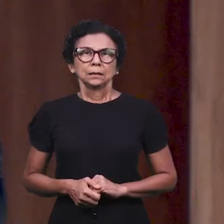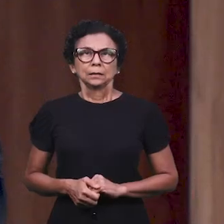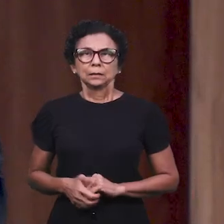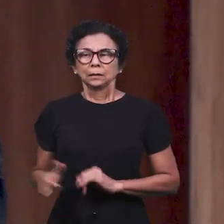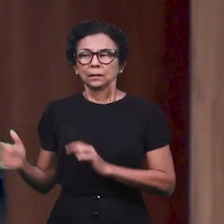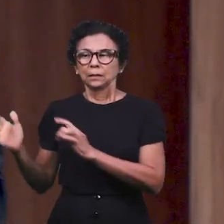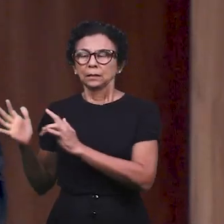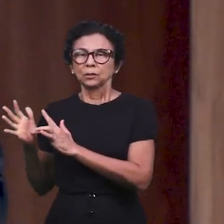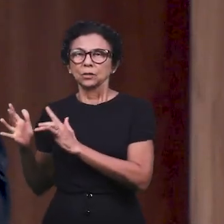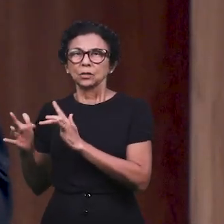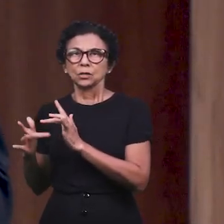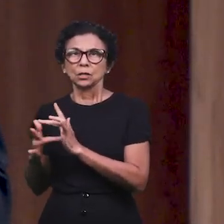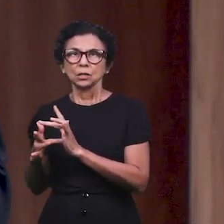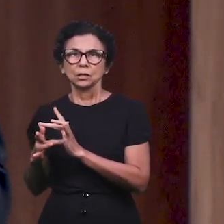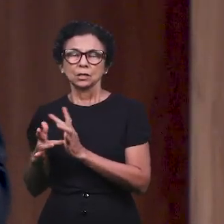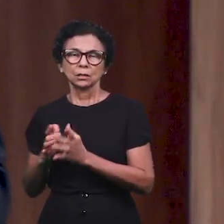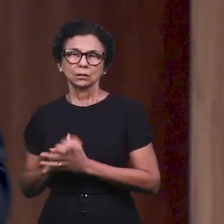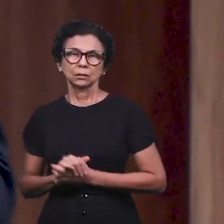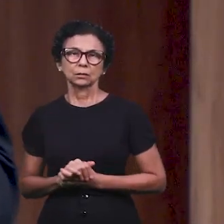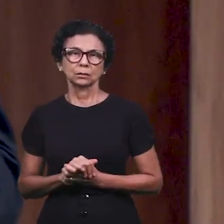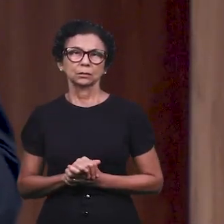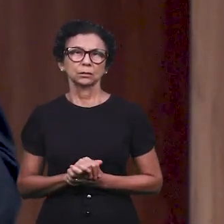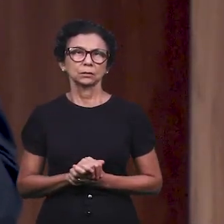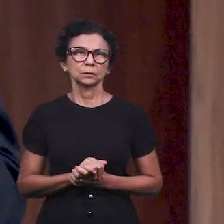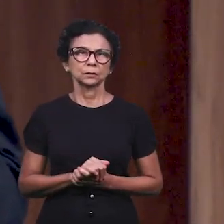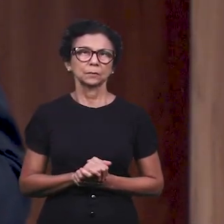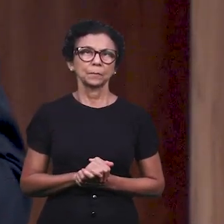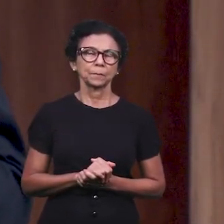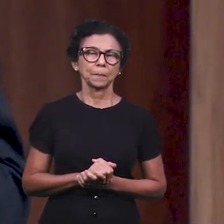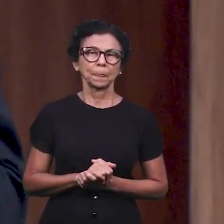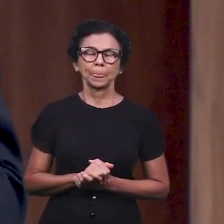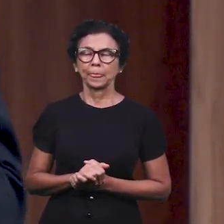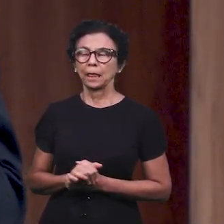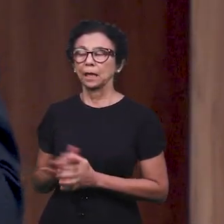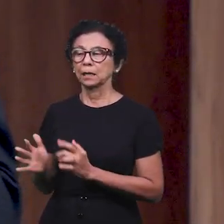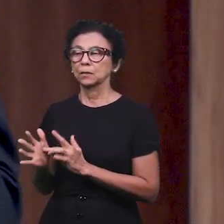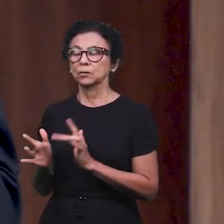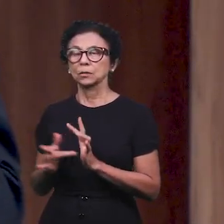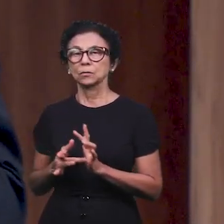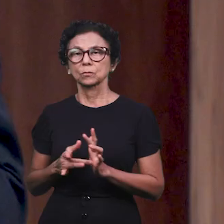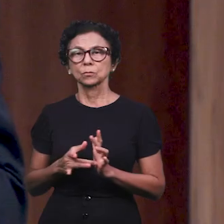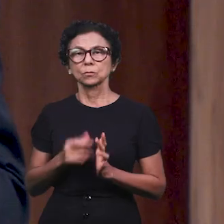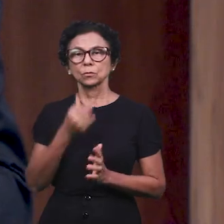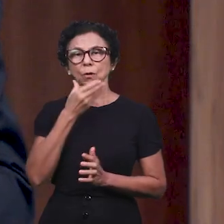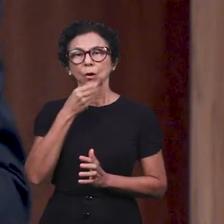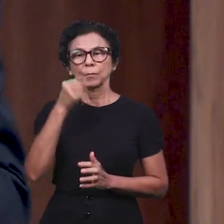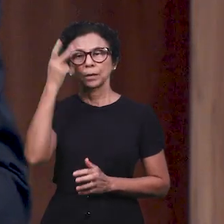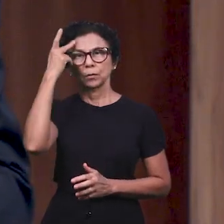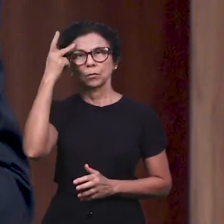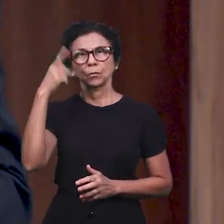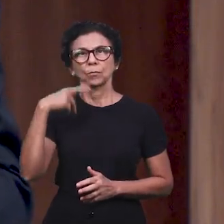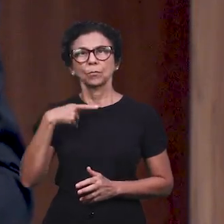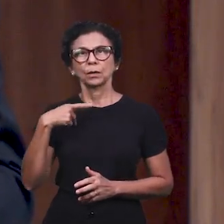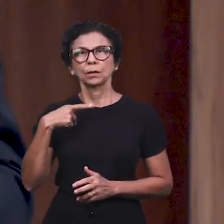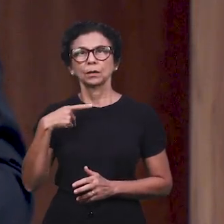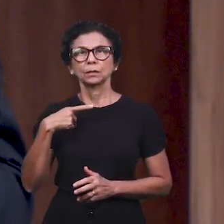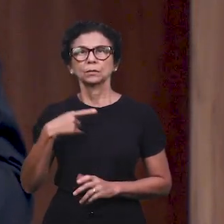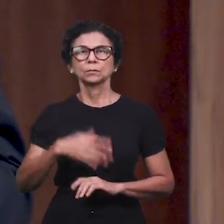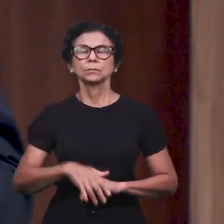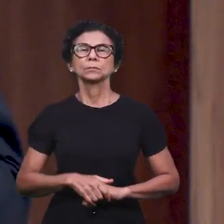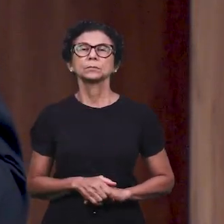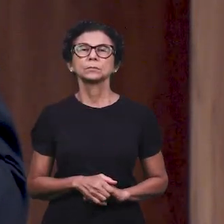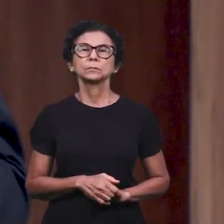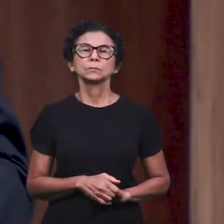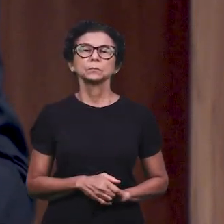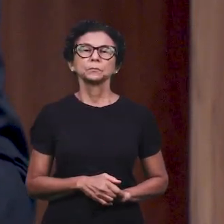julgou as obras do Pai. Exato. A lógica que Jesus, como homem, agora o Deus que se fez homem, ele julgou as obras do